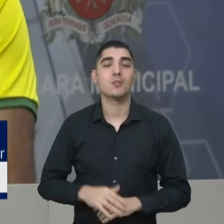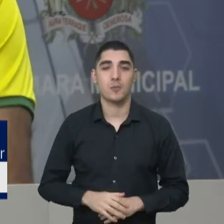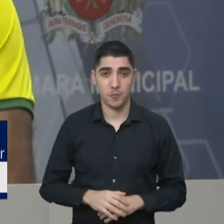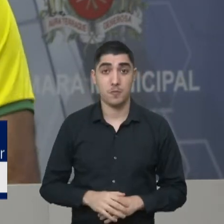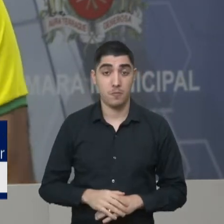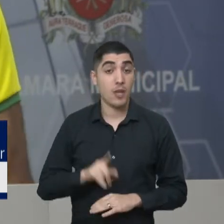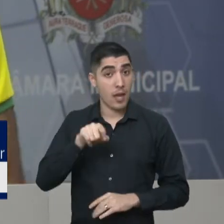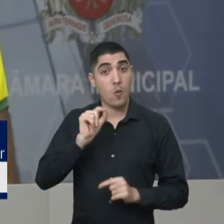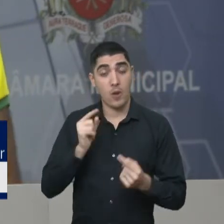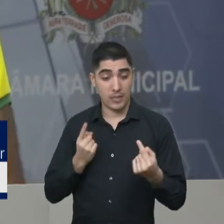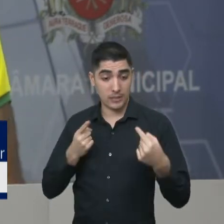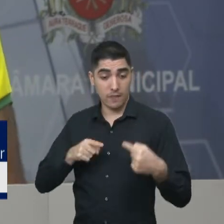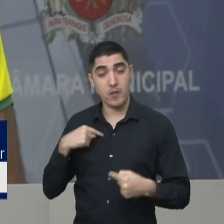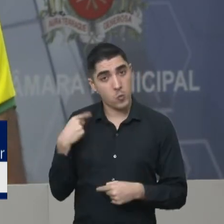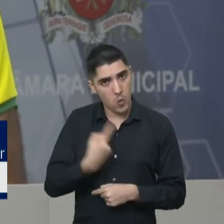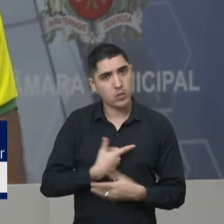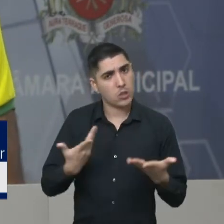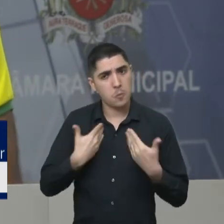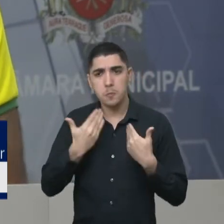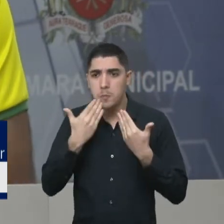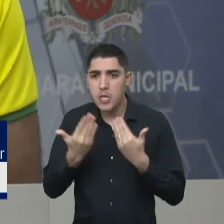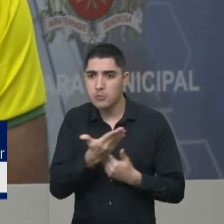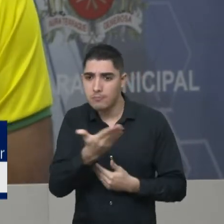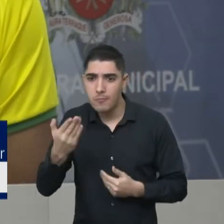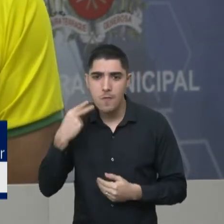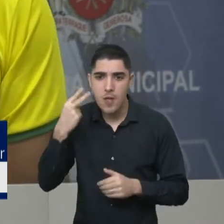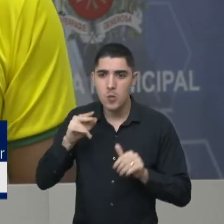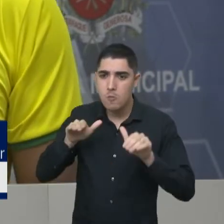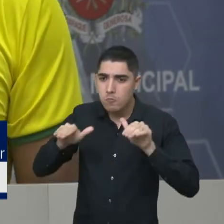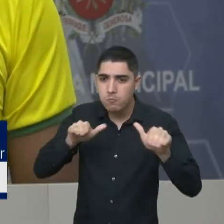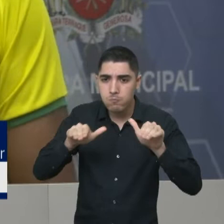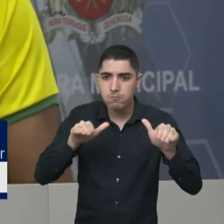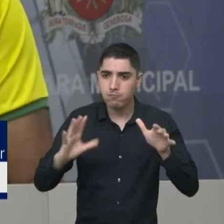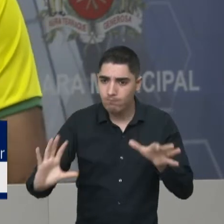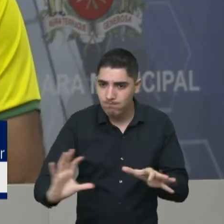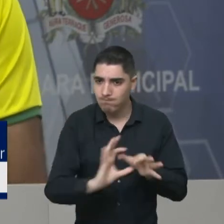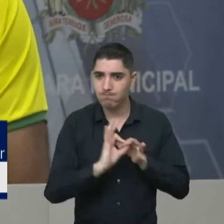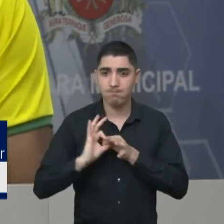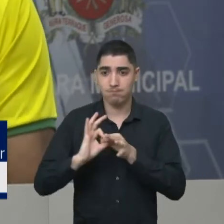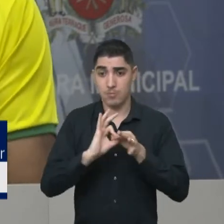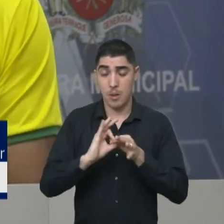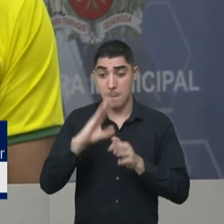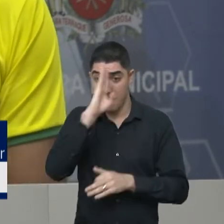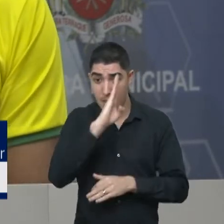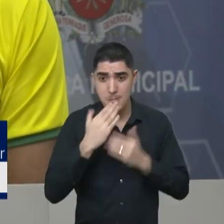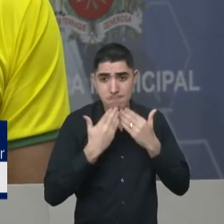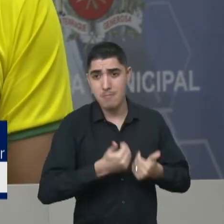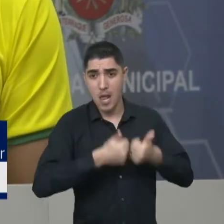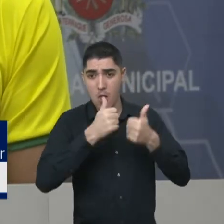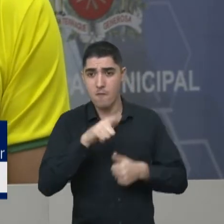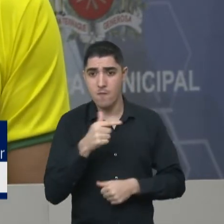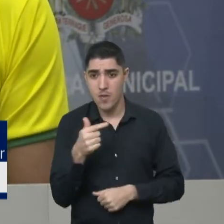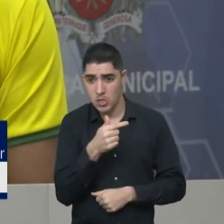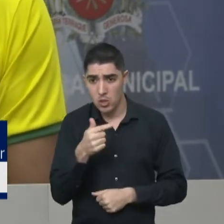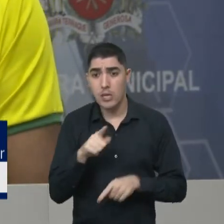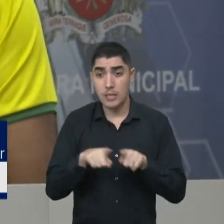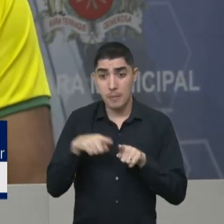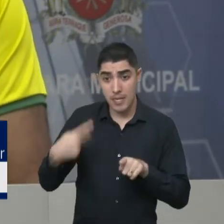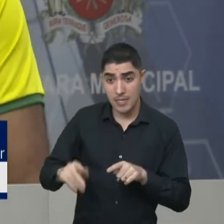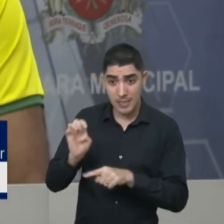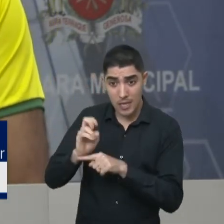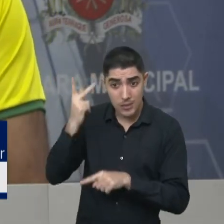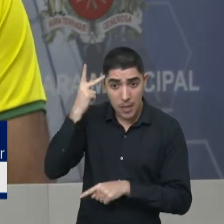esse é o desafio e eu conclamo aqui os senhores para somar conosco. Pelo bem do Brasil, é 22. E pelo bem de São